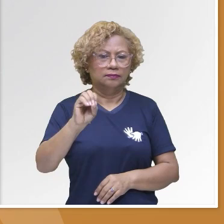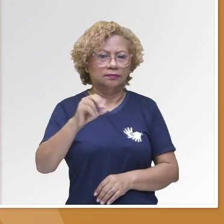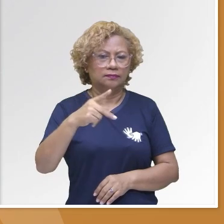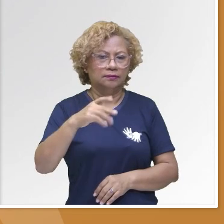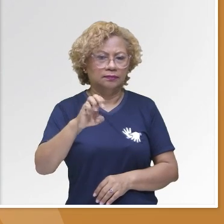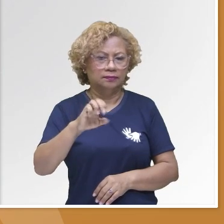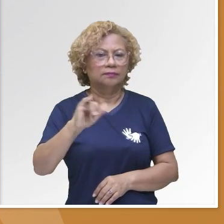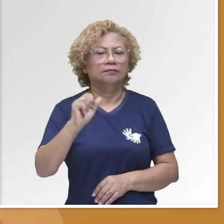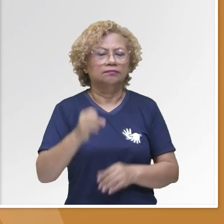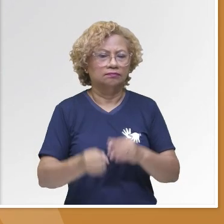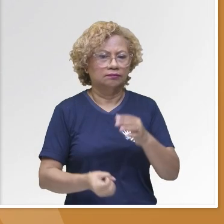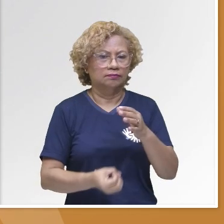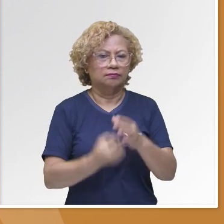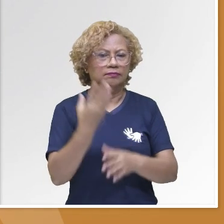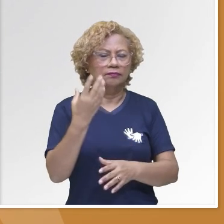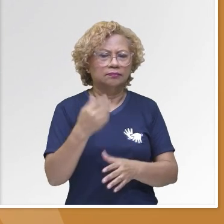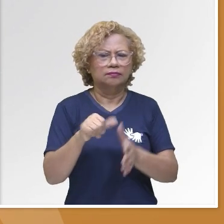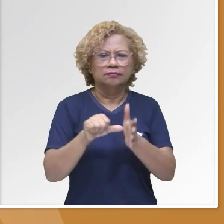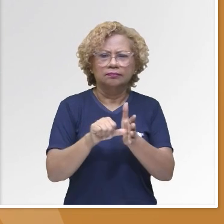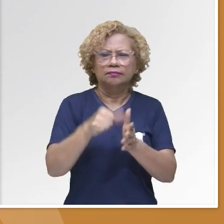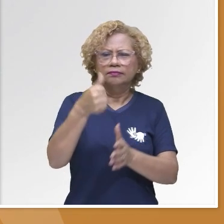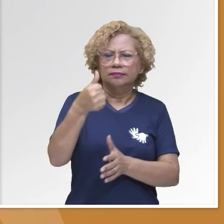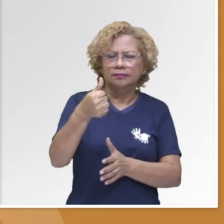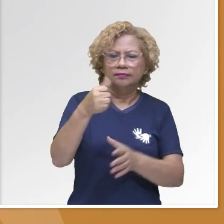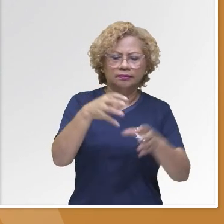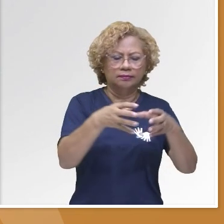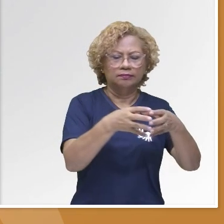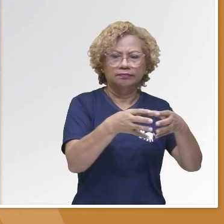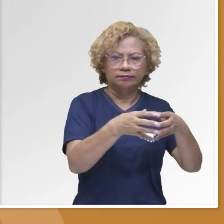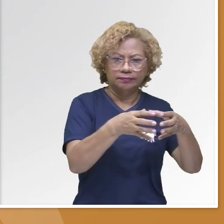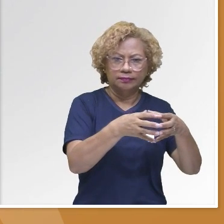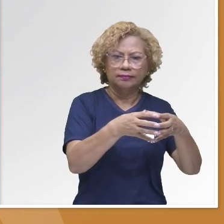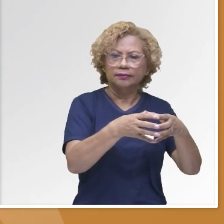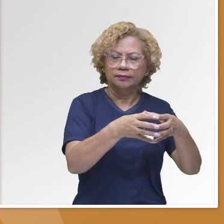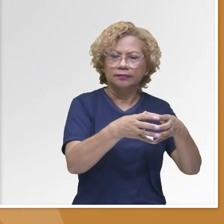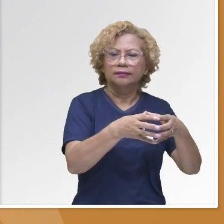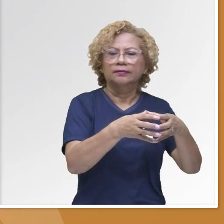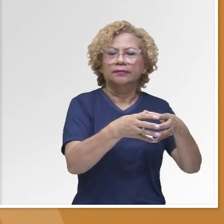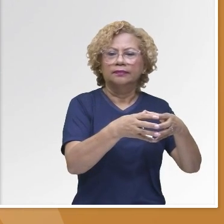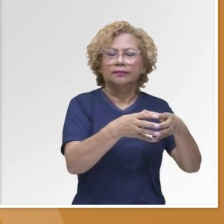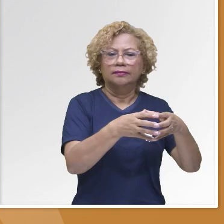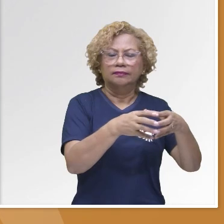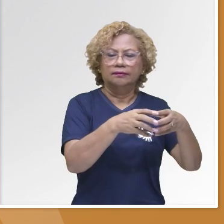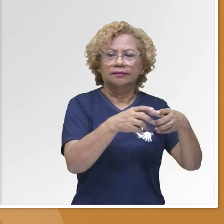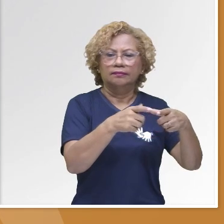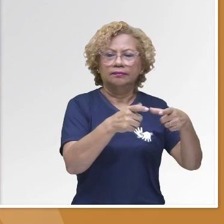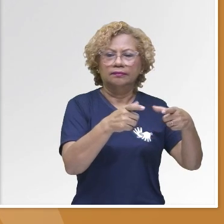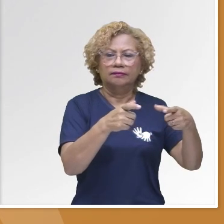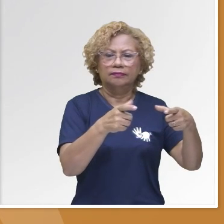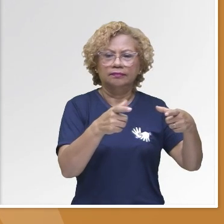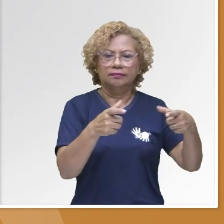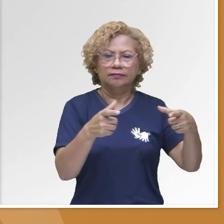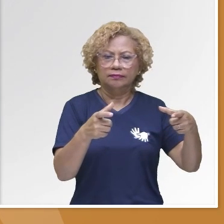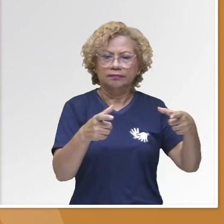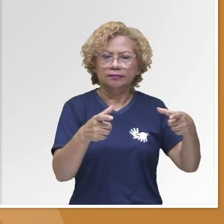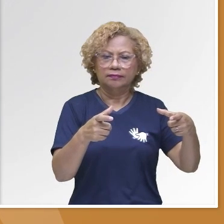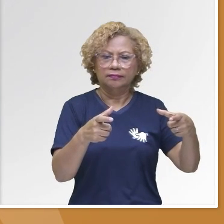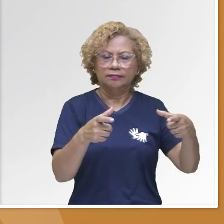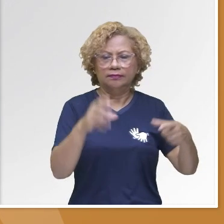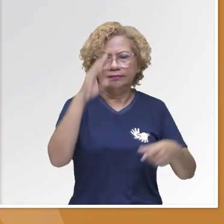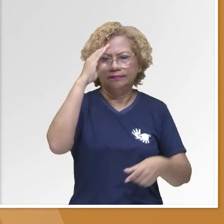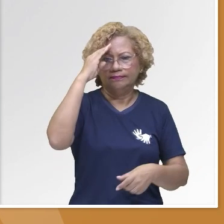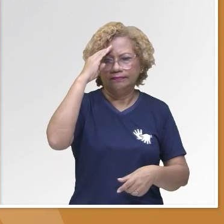da criação dos primeiros blocos econômicos europeus que foram se desenvolvendo, principalmente para o quê?